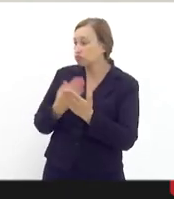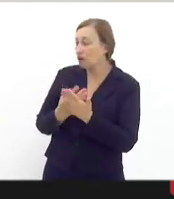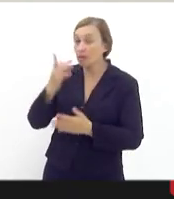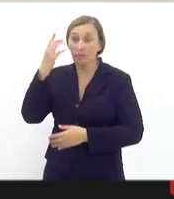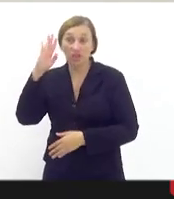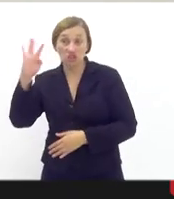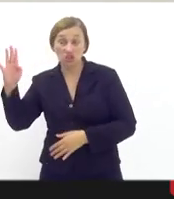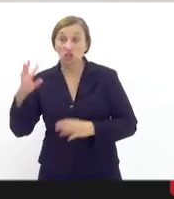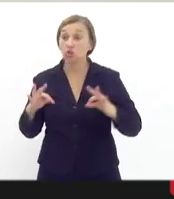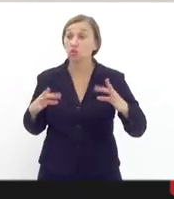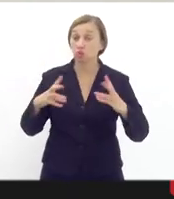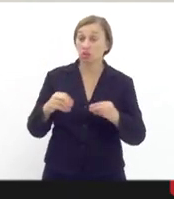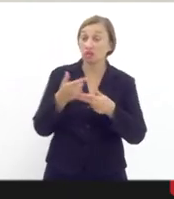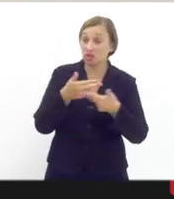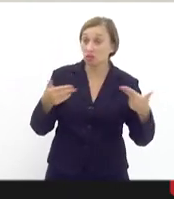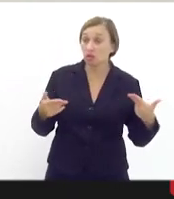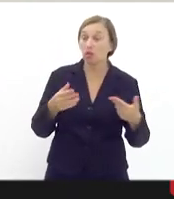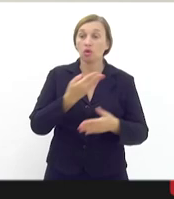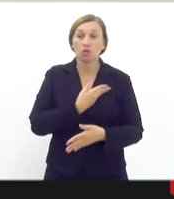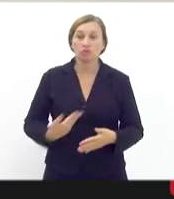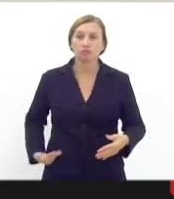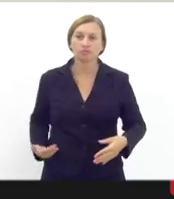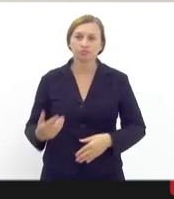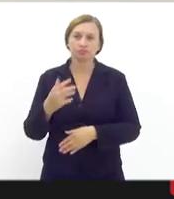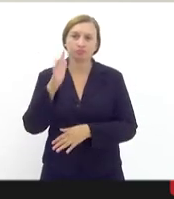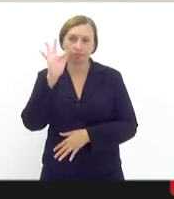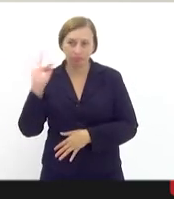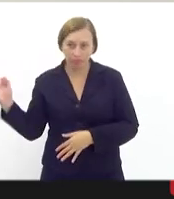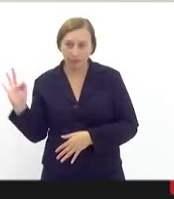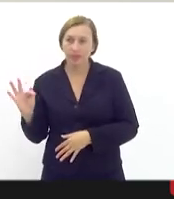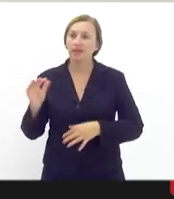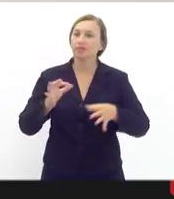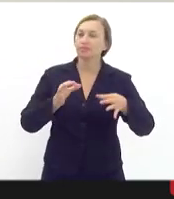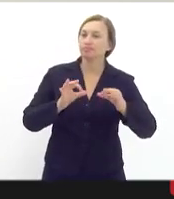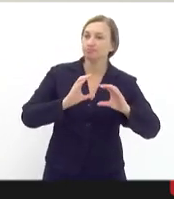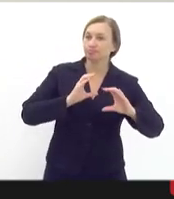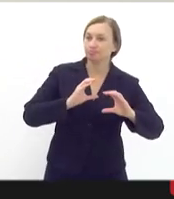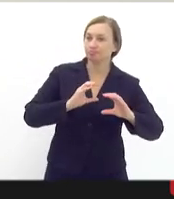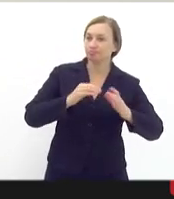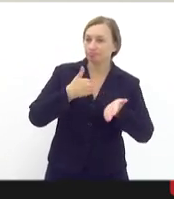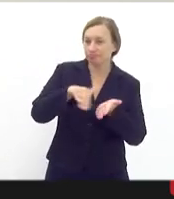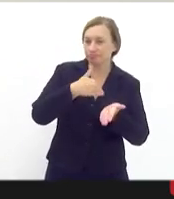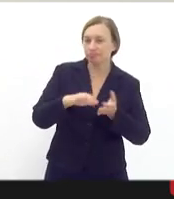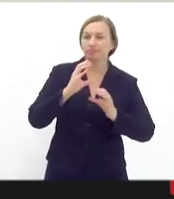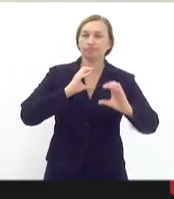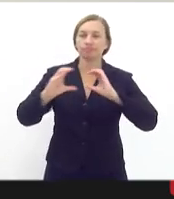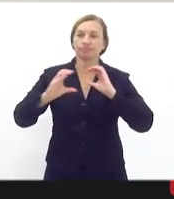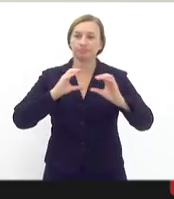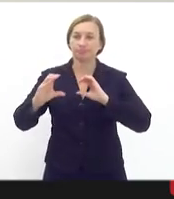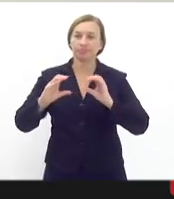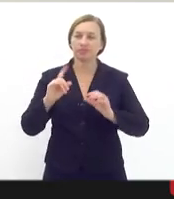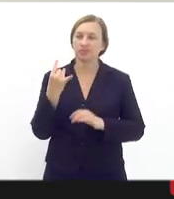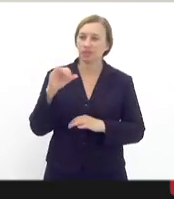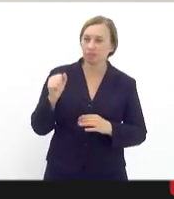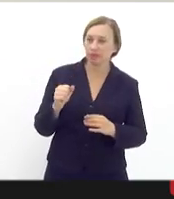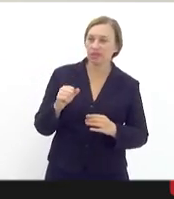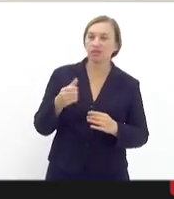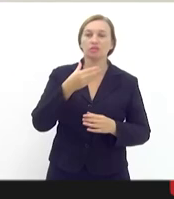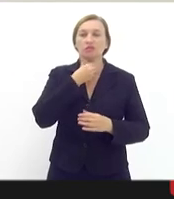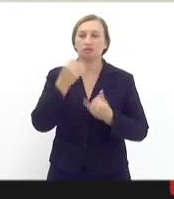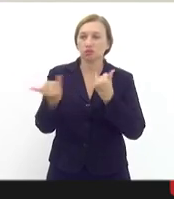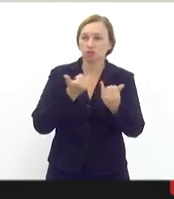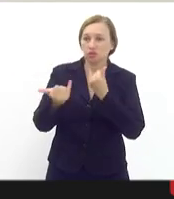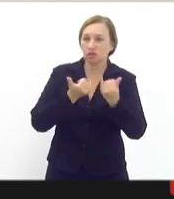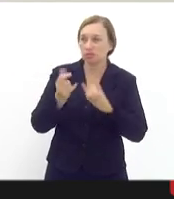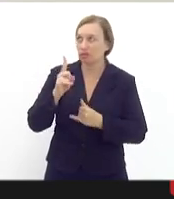todo o resto. E o governo federal, até por meio da Secretaria de Comunicação, fez uma campanha sobre fake news e como ela mata na saúde, mas é claro que não é uma